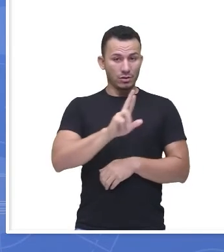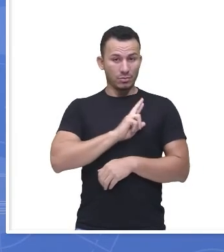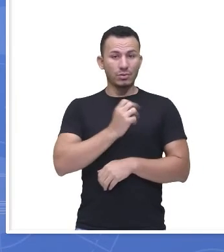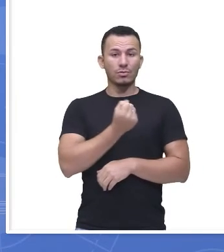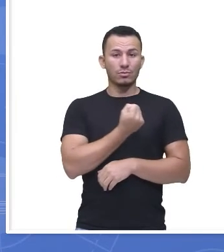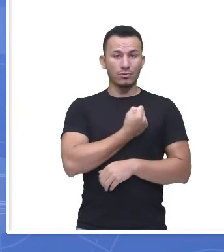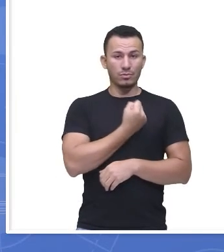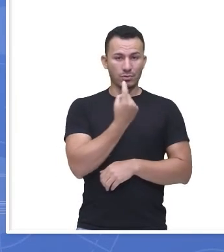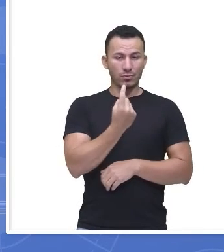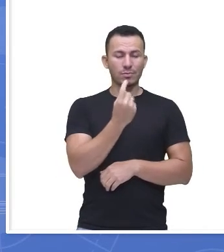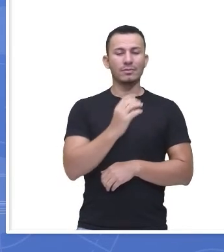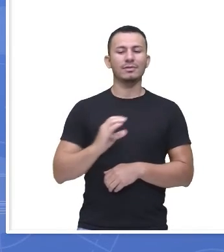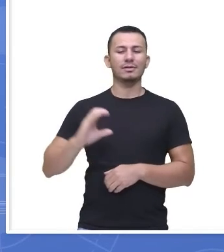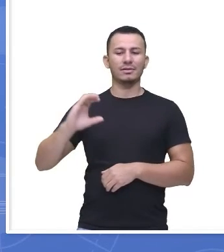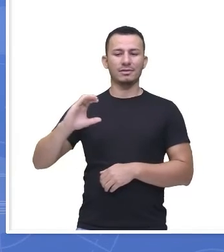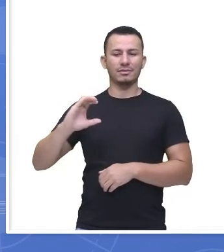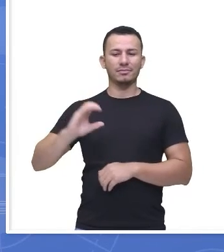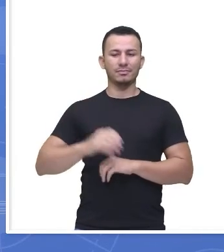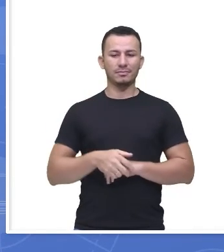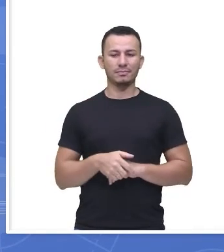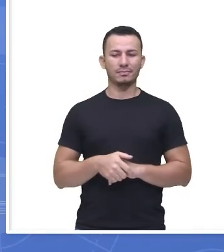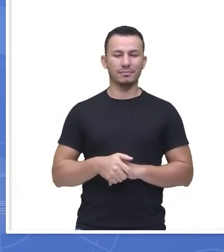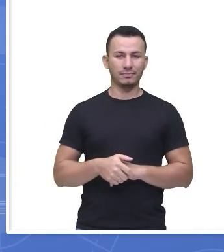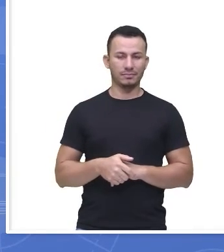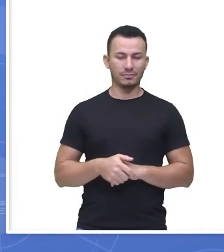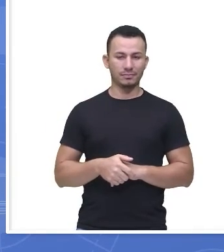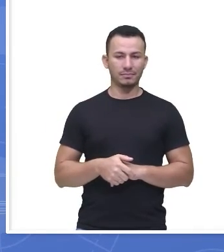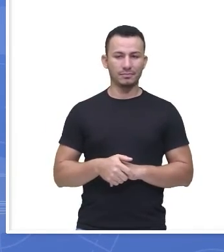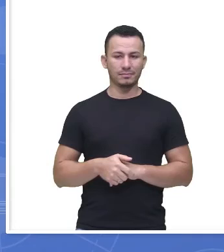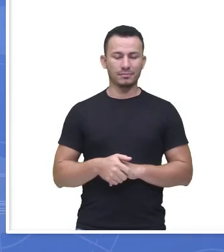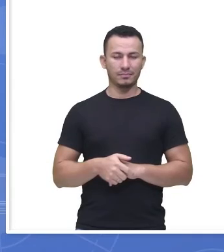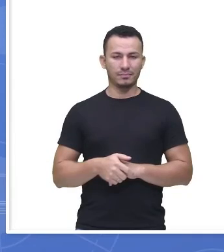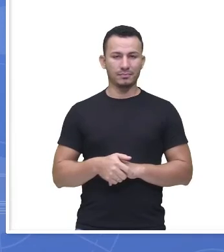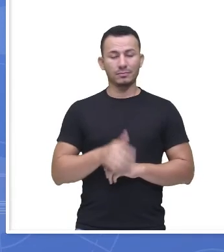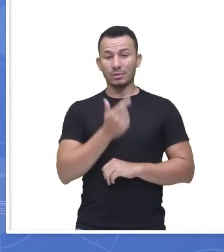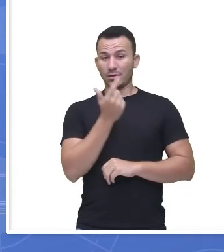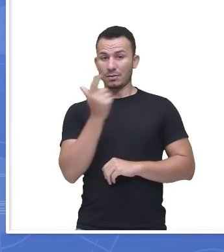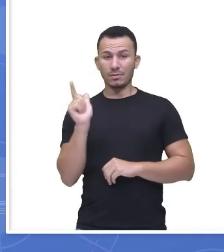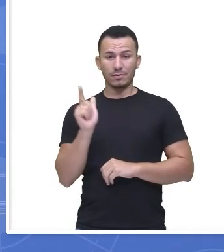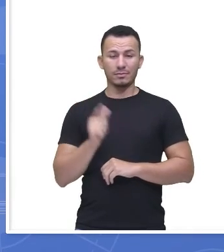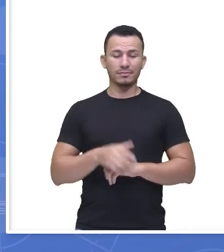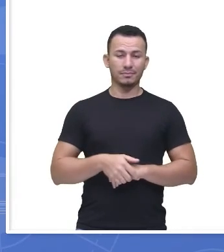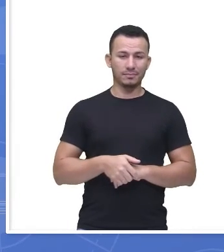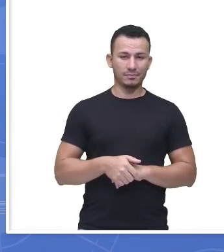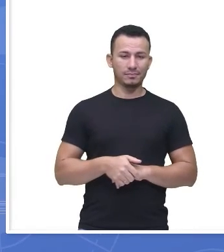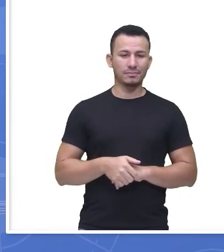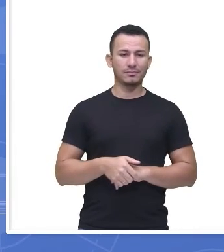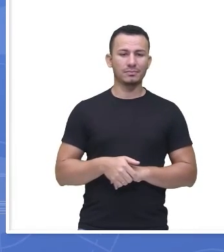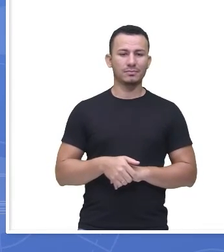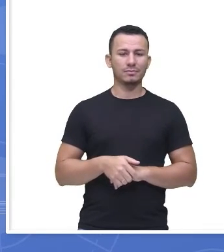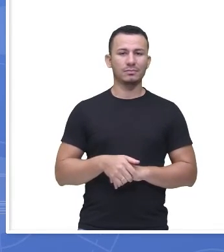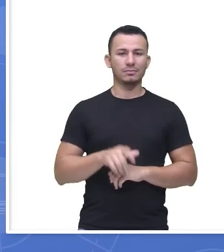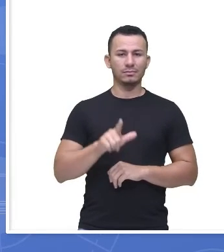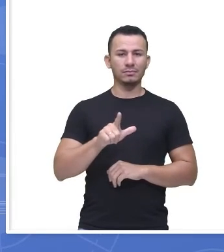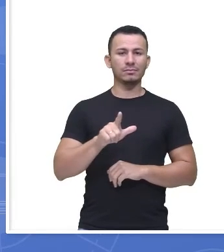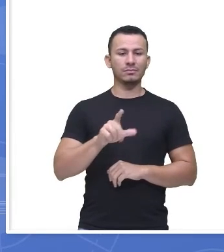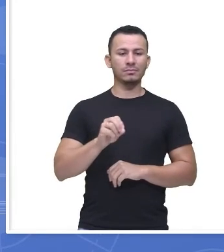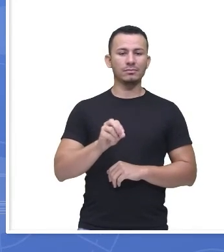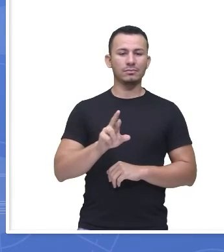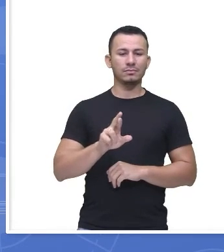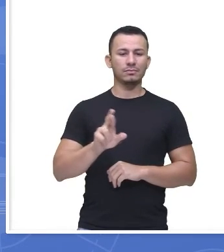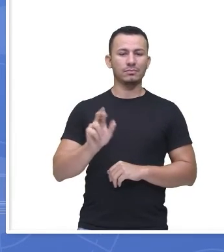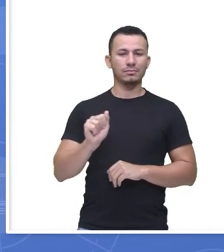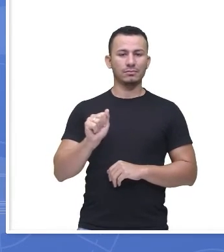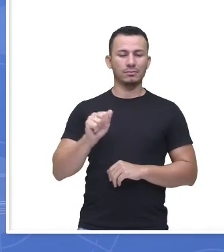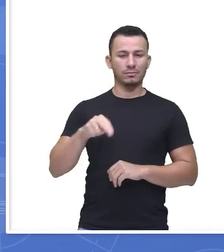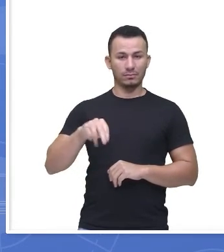marcou a letra C, certo? Tudo bem, Raíssa? Vamos para a próxima. Lohane